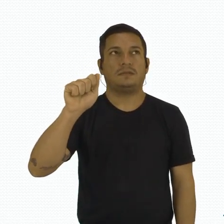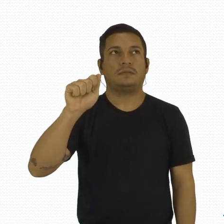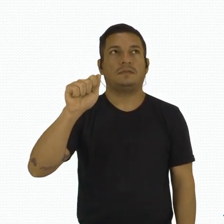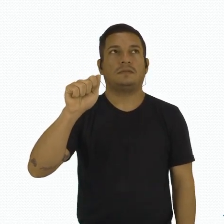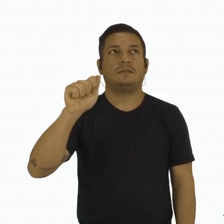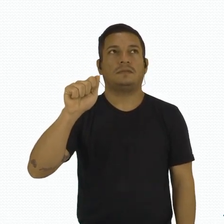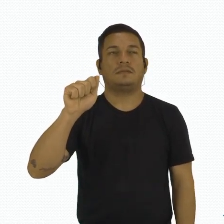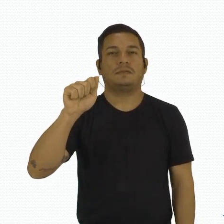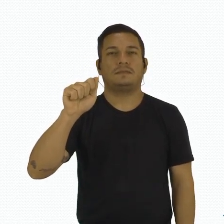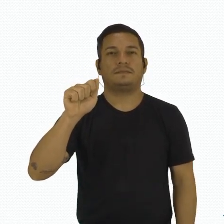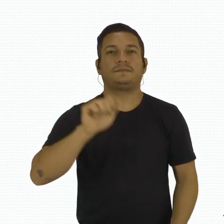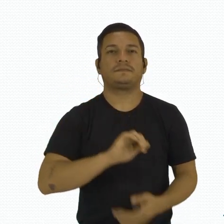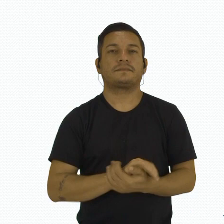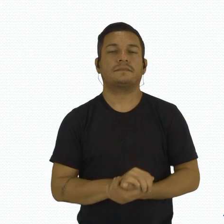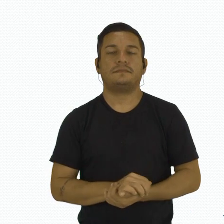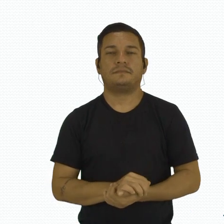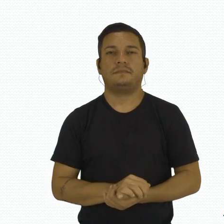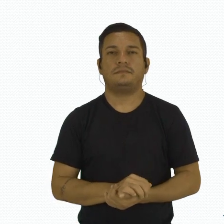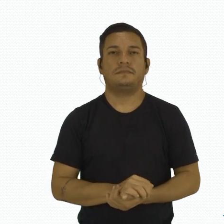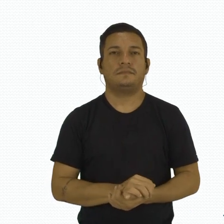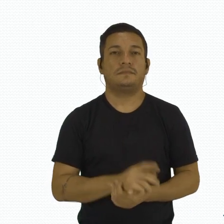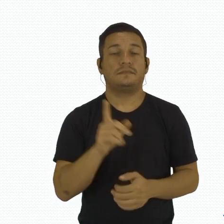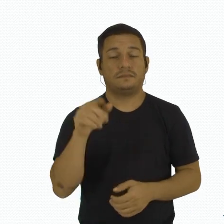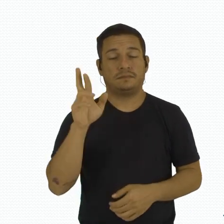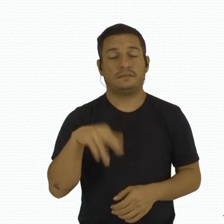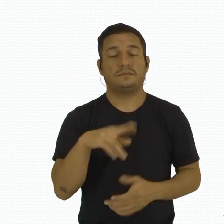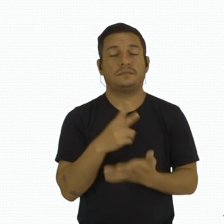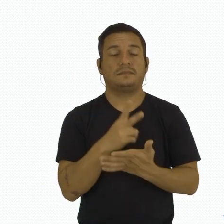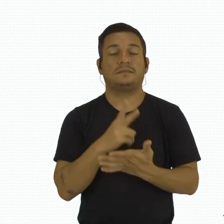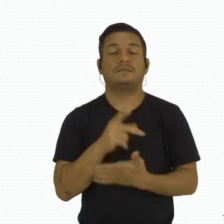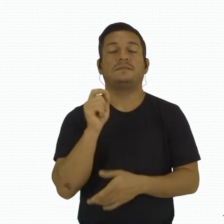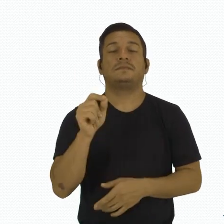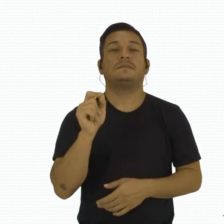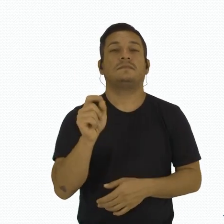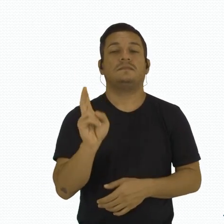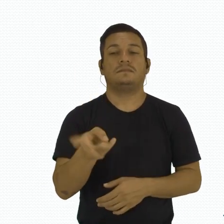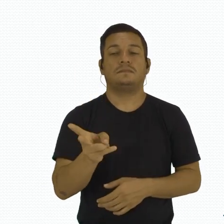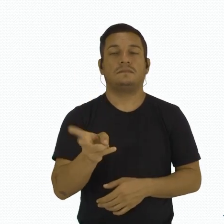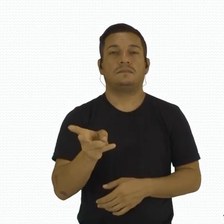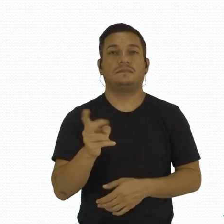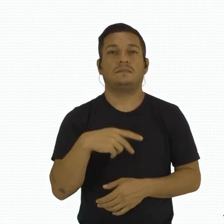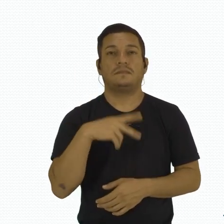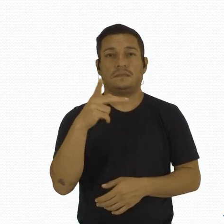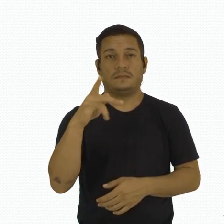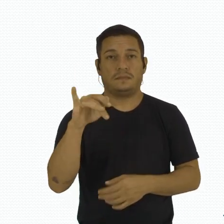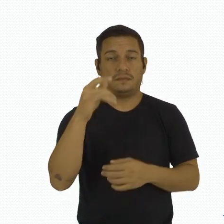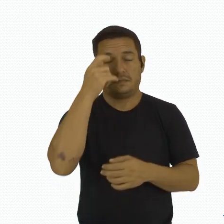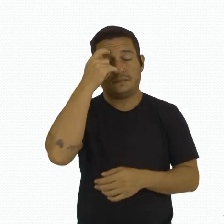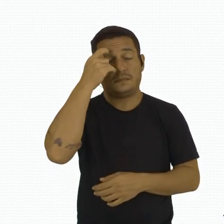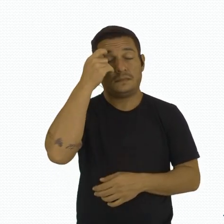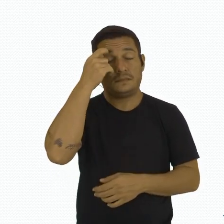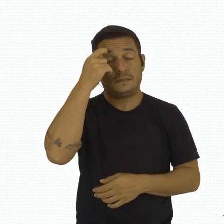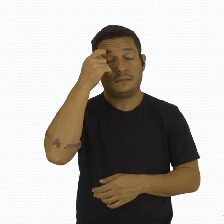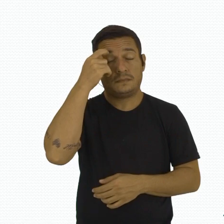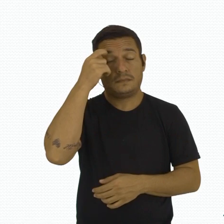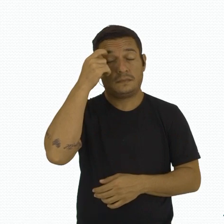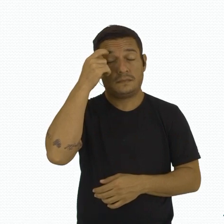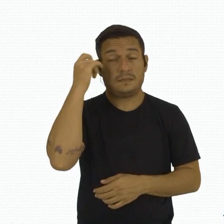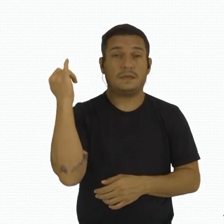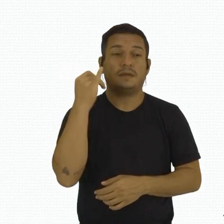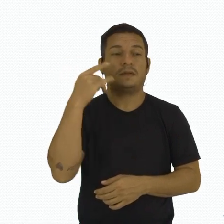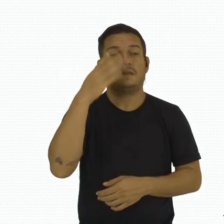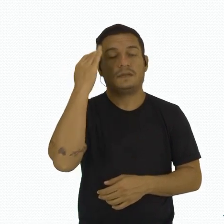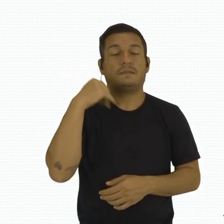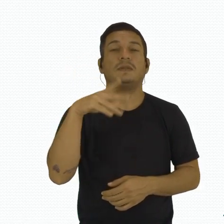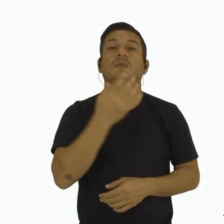diâmetro do círculo envolvido por essa circunferência. Essa razão sempre é constante e igual a π. Aqui o importante é você saber que o número π vai